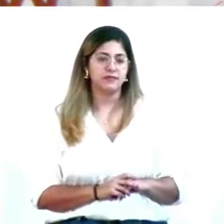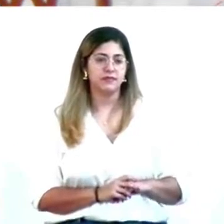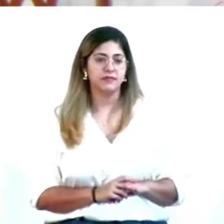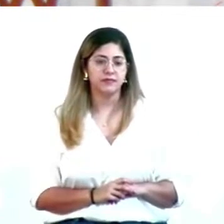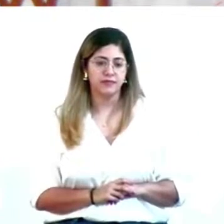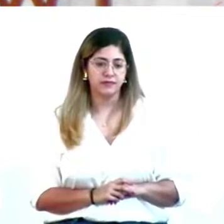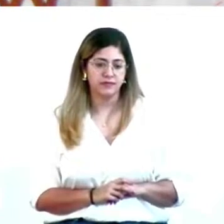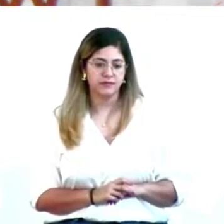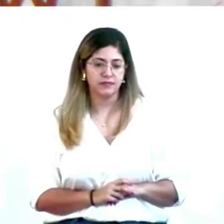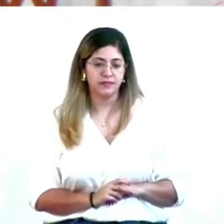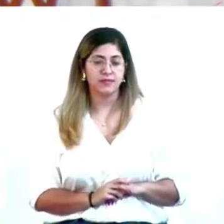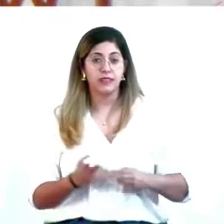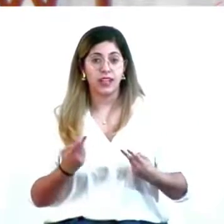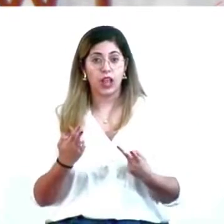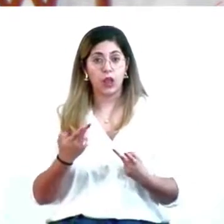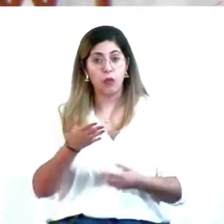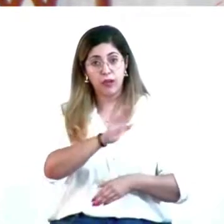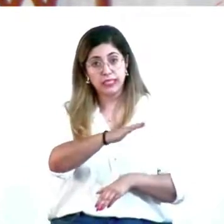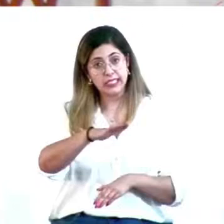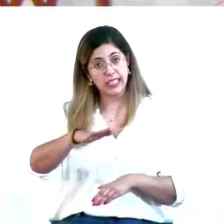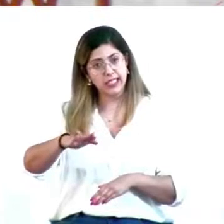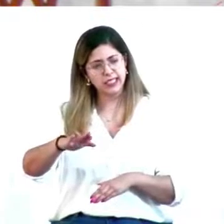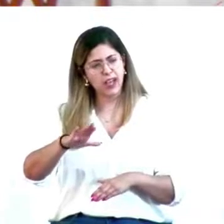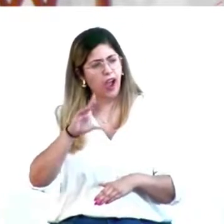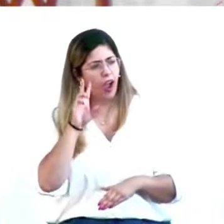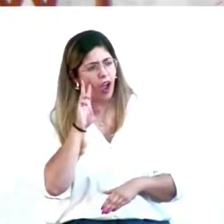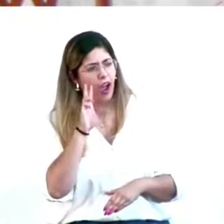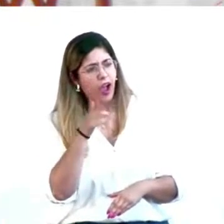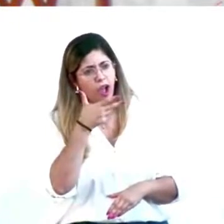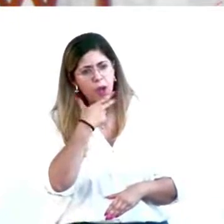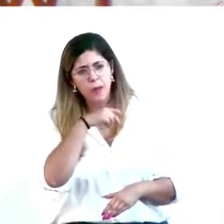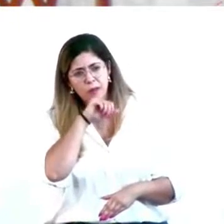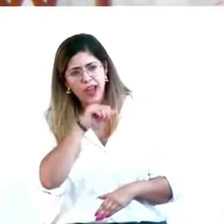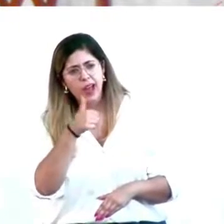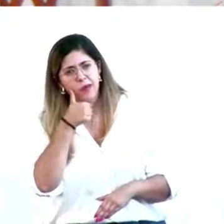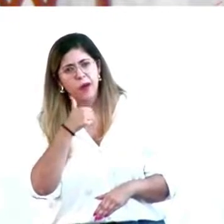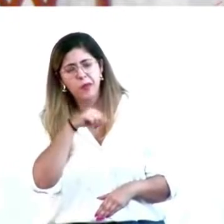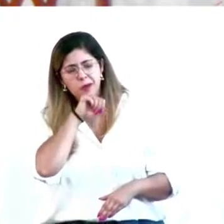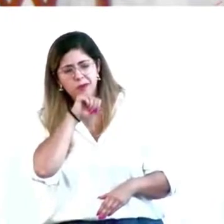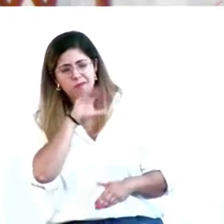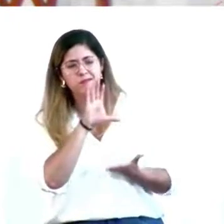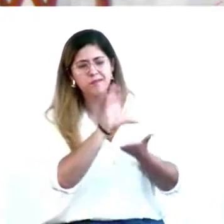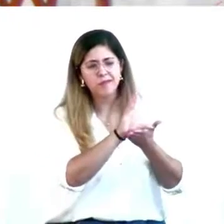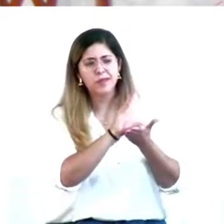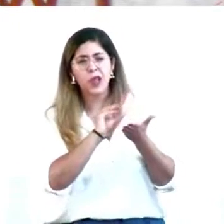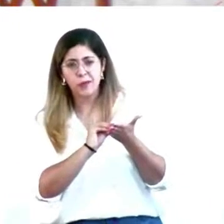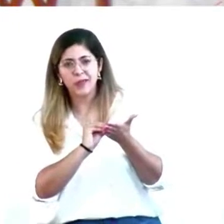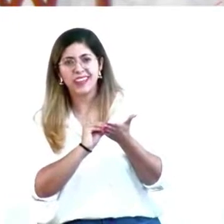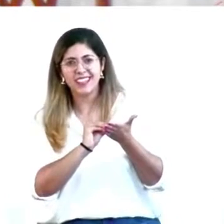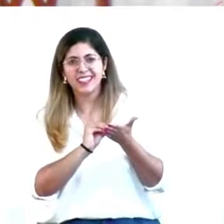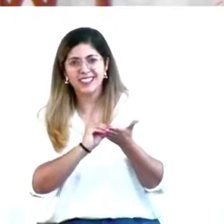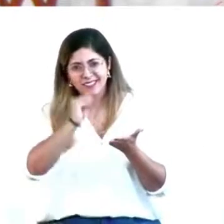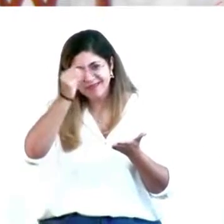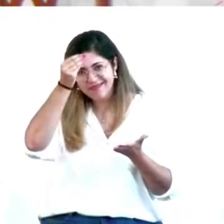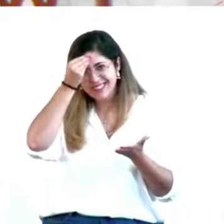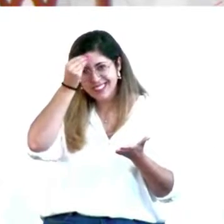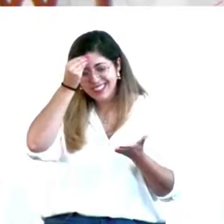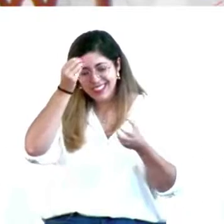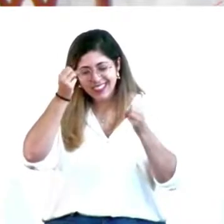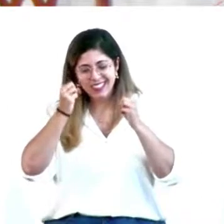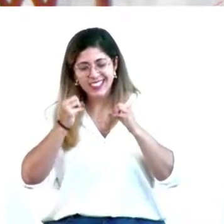crescendo. Assim nós precisamos também a semelhança da nossa vida espiritual com o nosso Pai